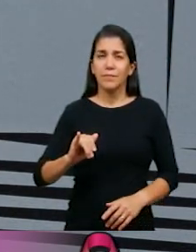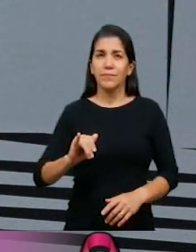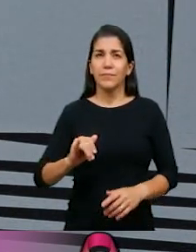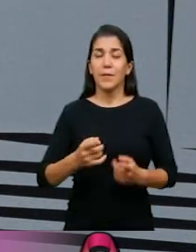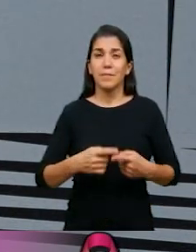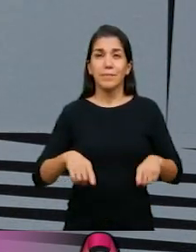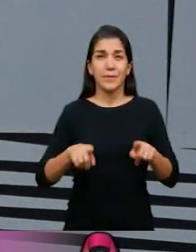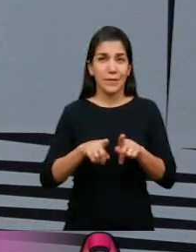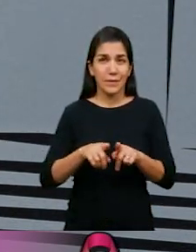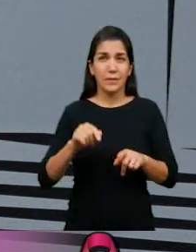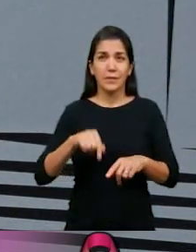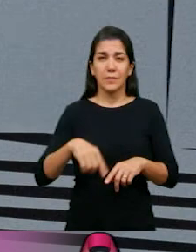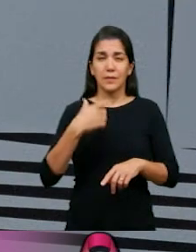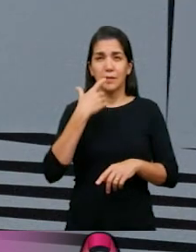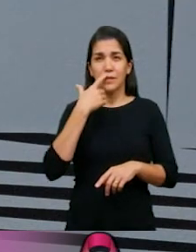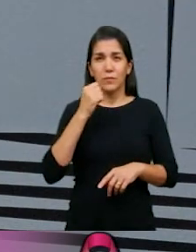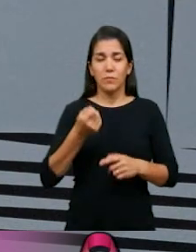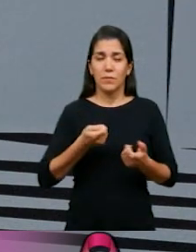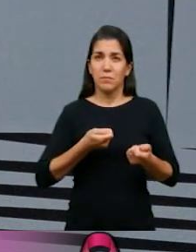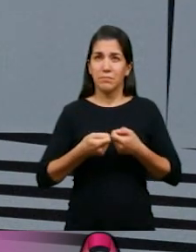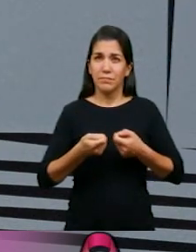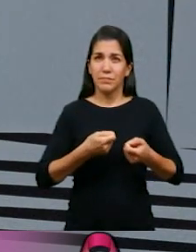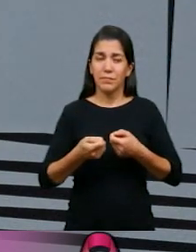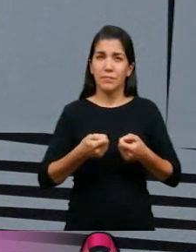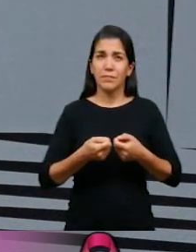de Araçatuba para gerenciar,